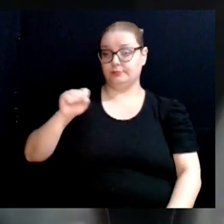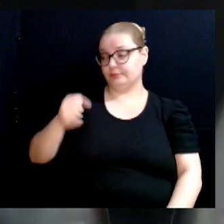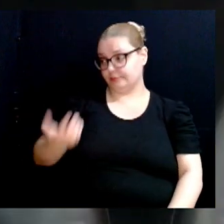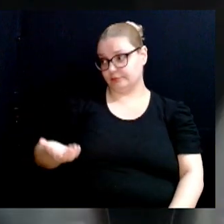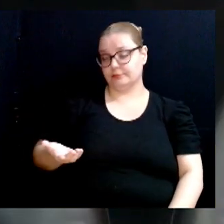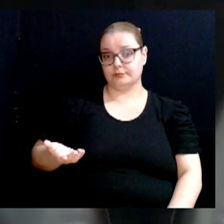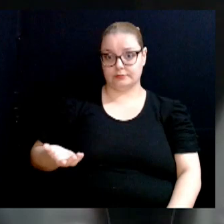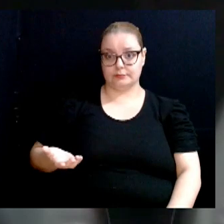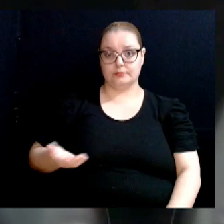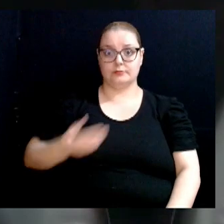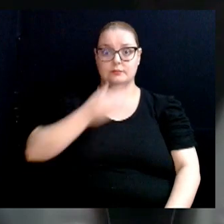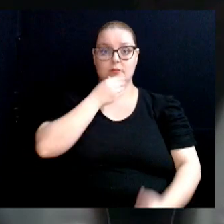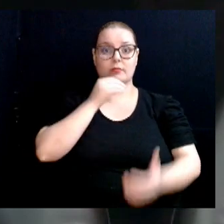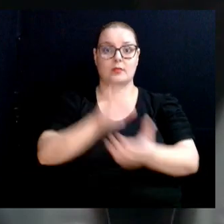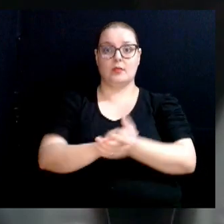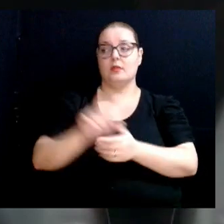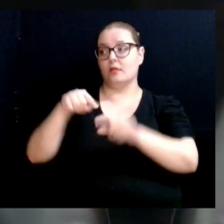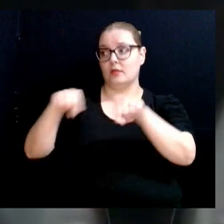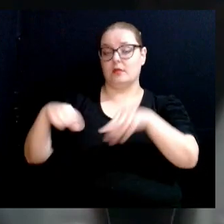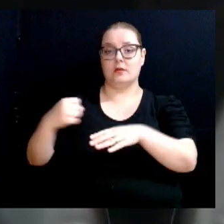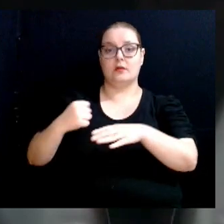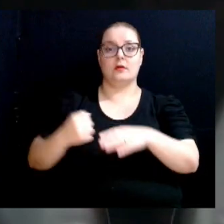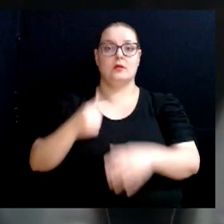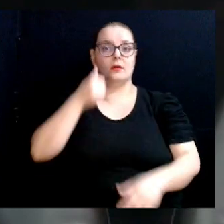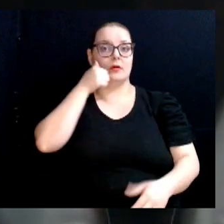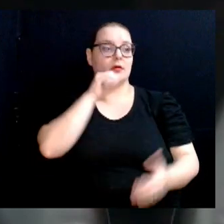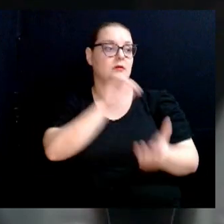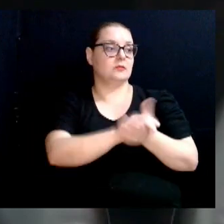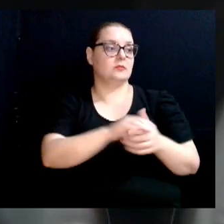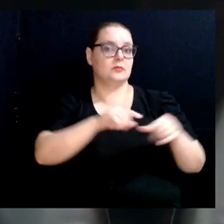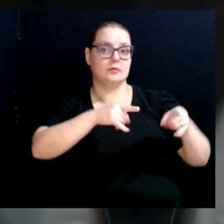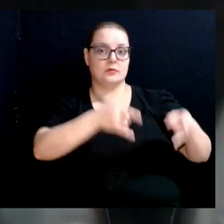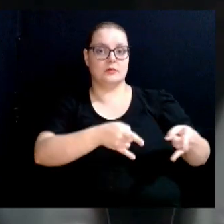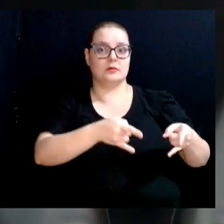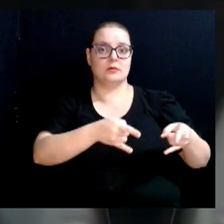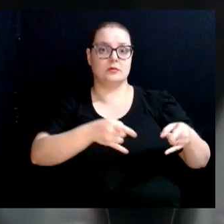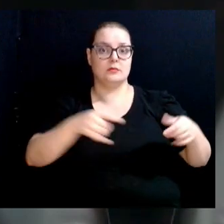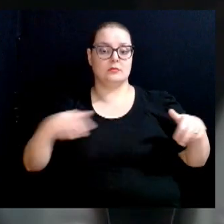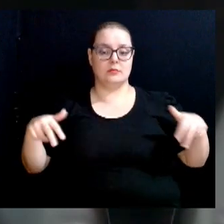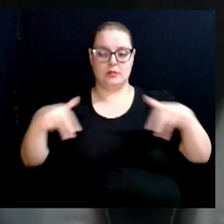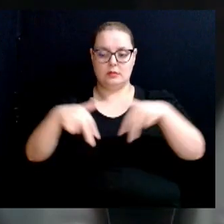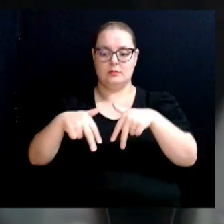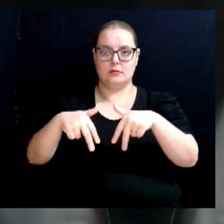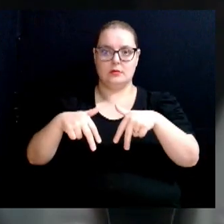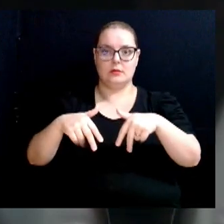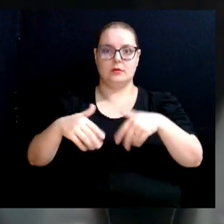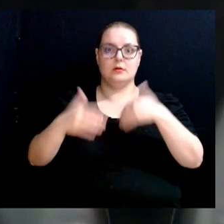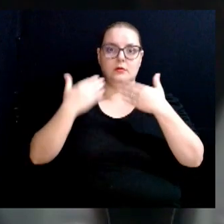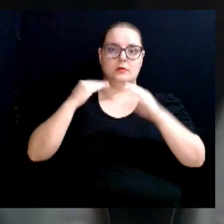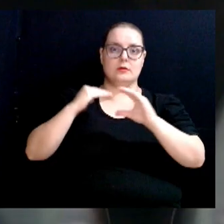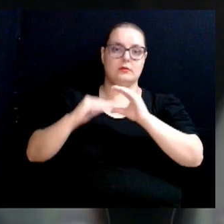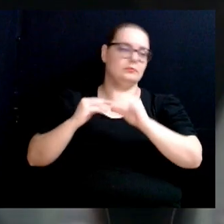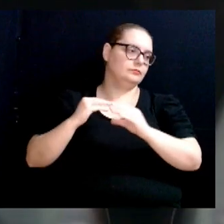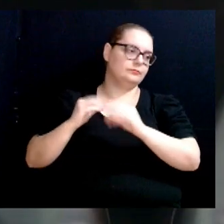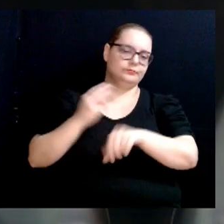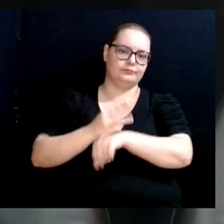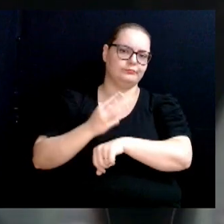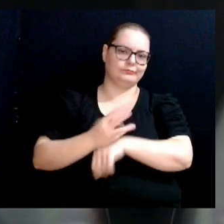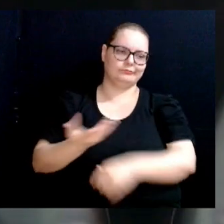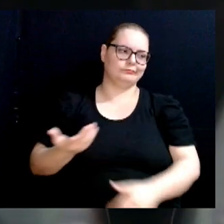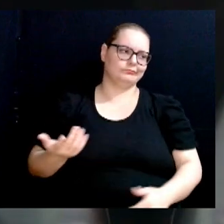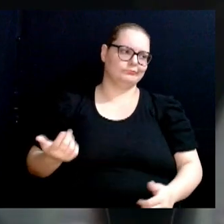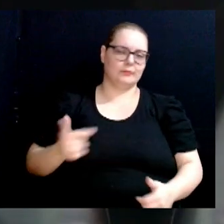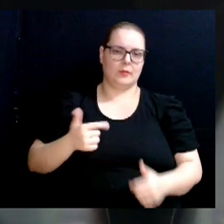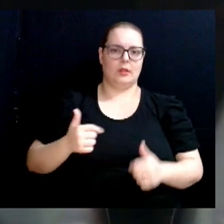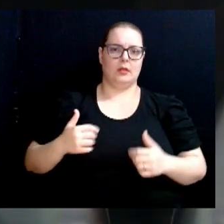na cozinha, a esposa está no quarto, e ao invés de descer para conversar, a gente se comunica por WhatsApp, que é totalmente impessoal, né? Você não está vendo a cara da